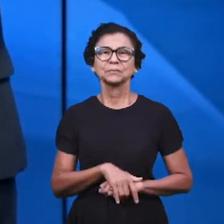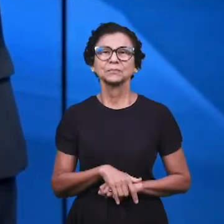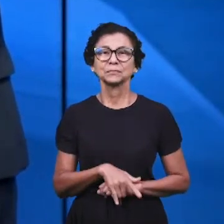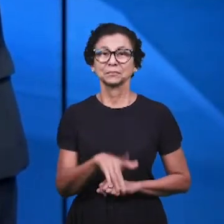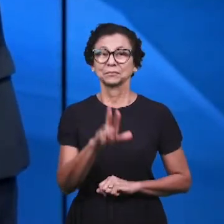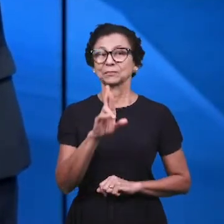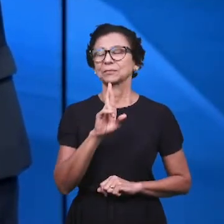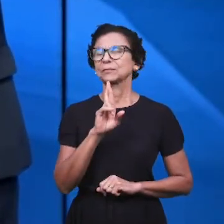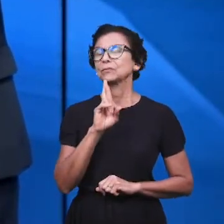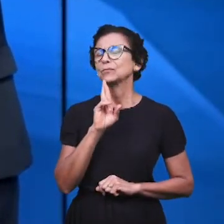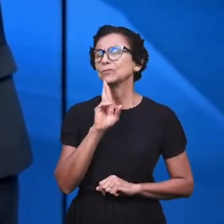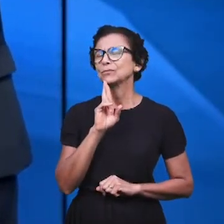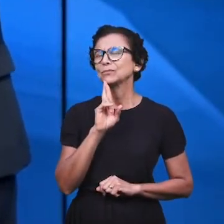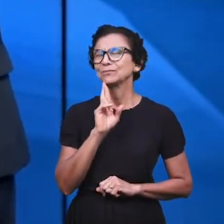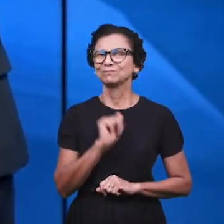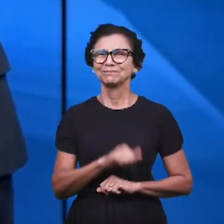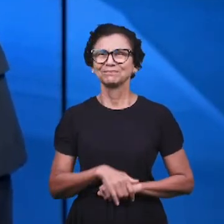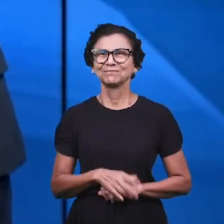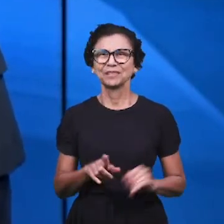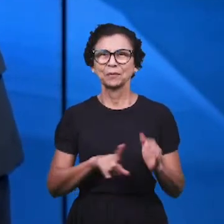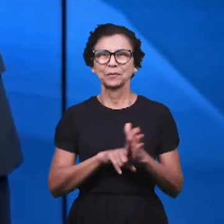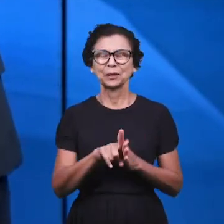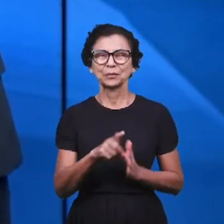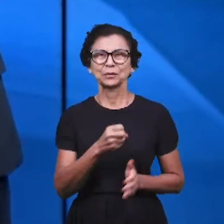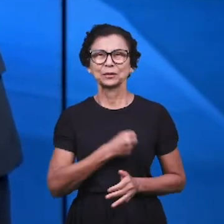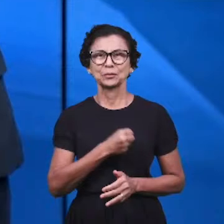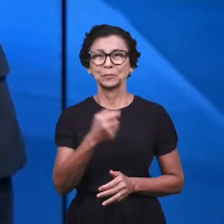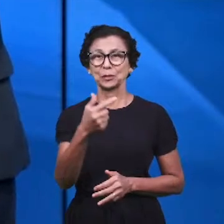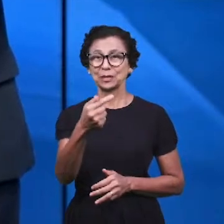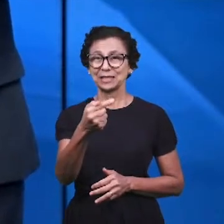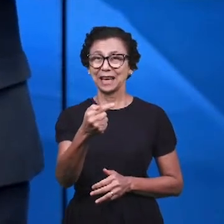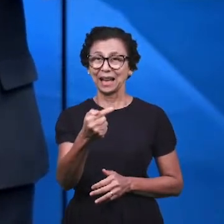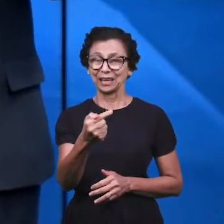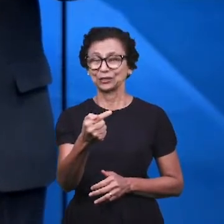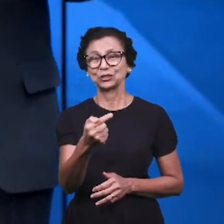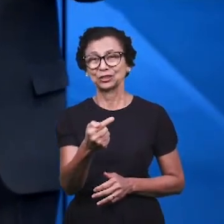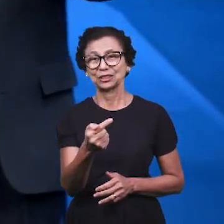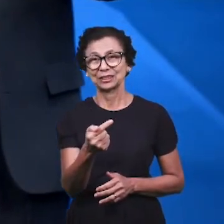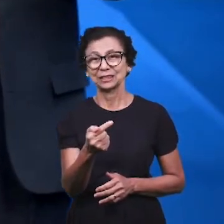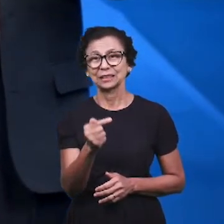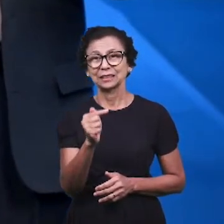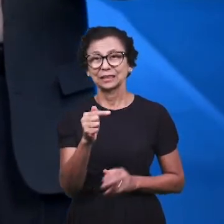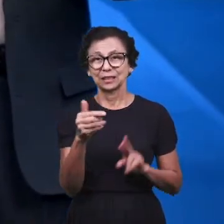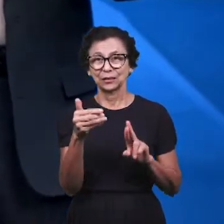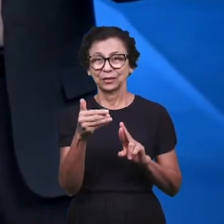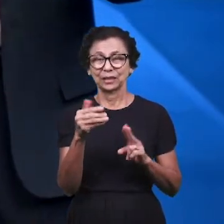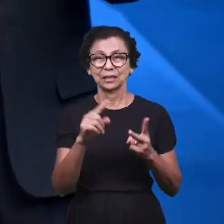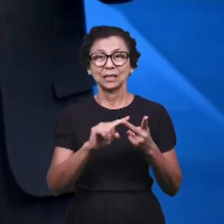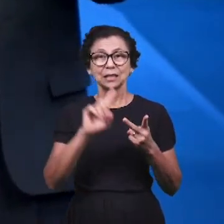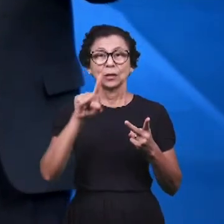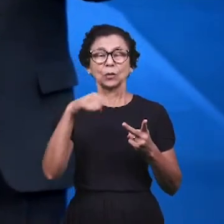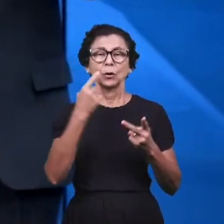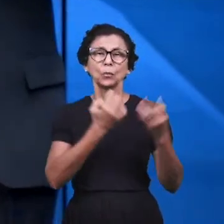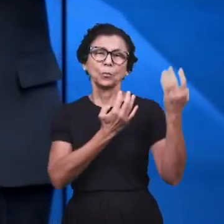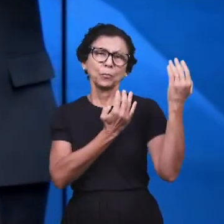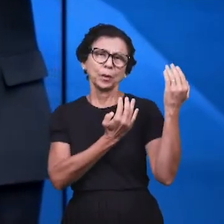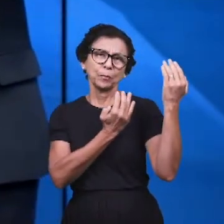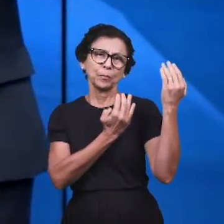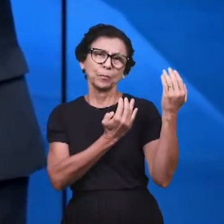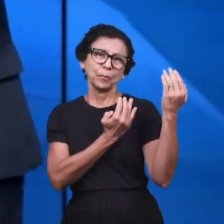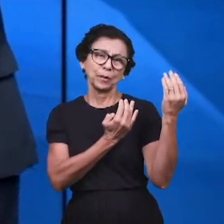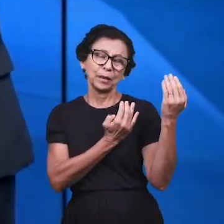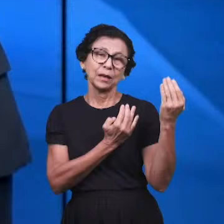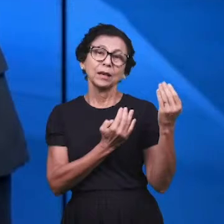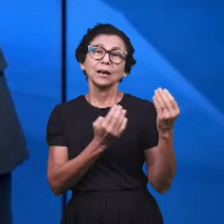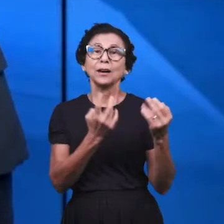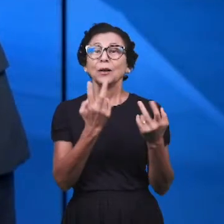uma respostazinha sobre a pergunta número 7. E depois nós vamos ter outro bebê também que vai participar, por coincidência o